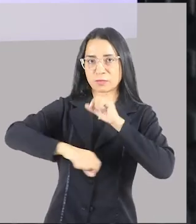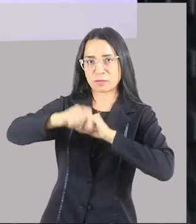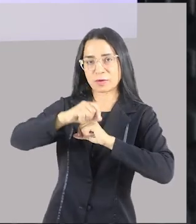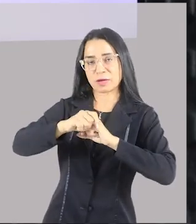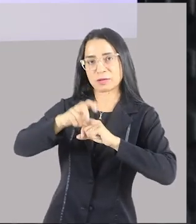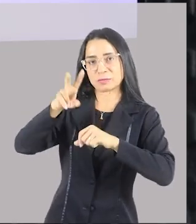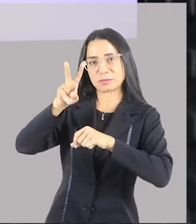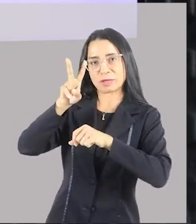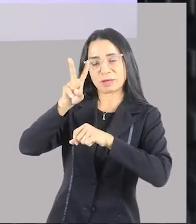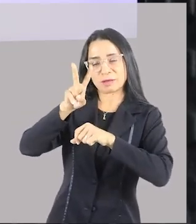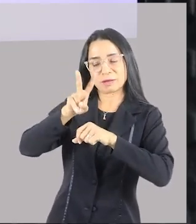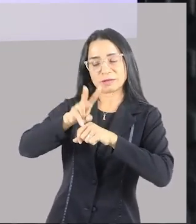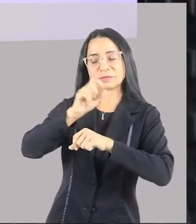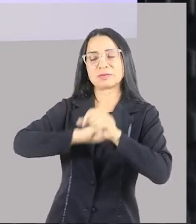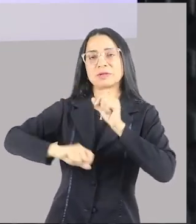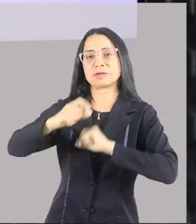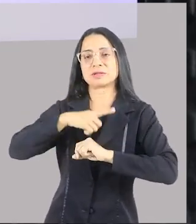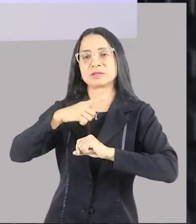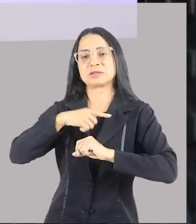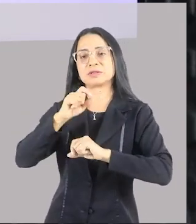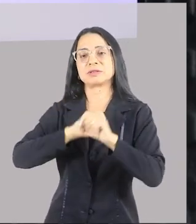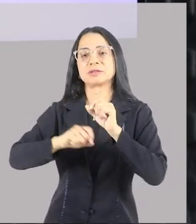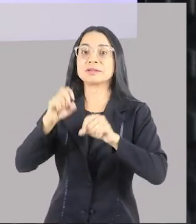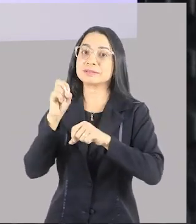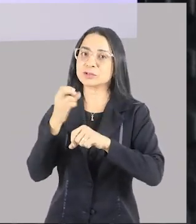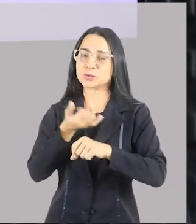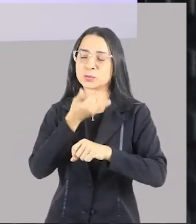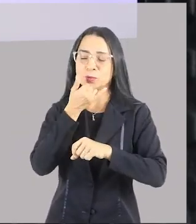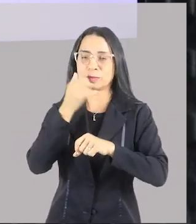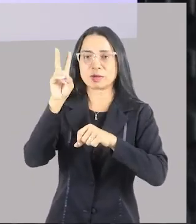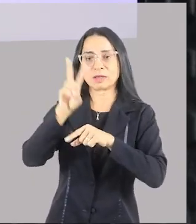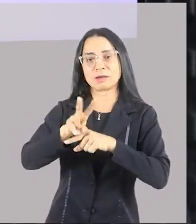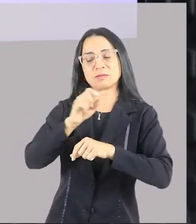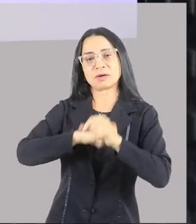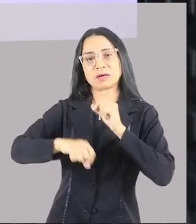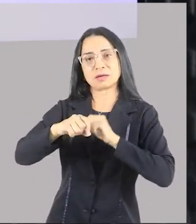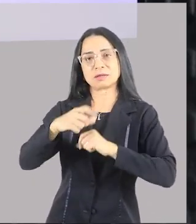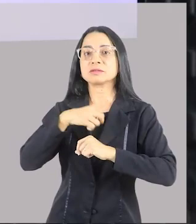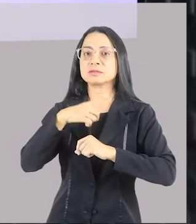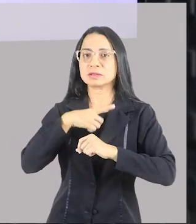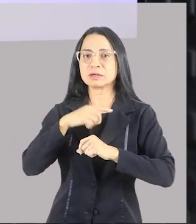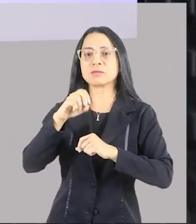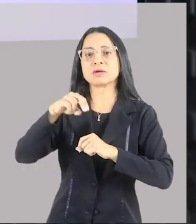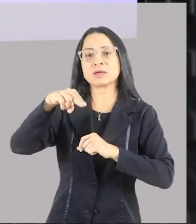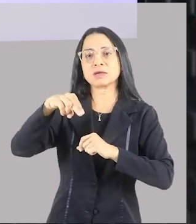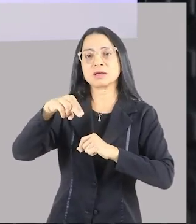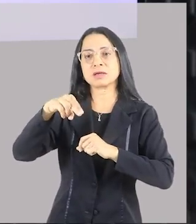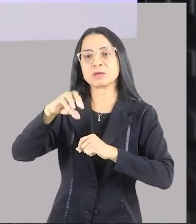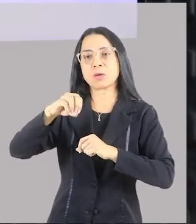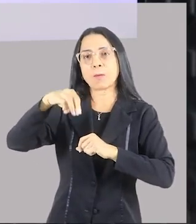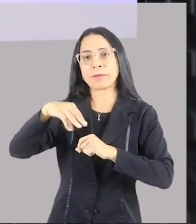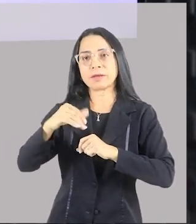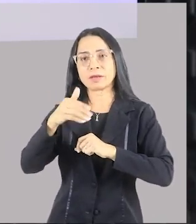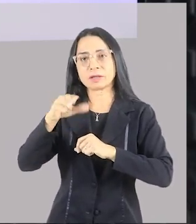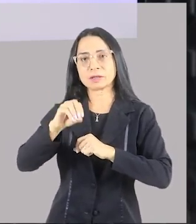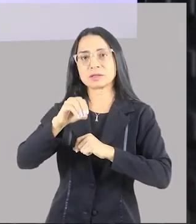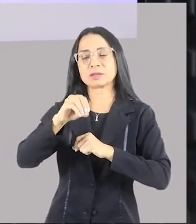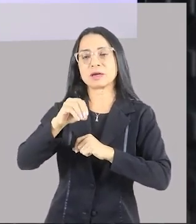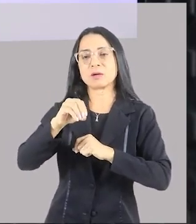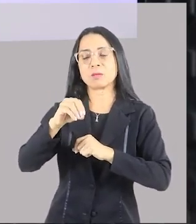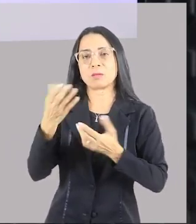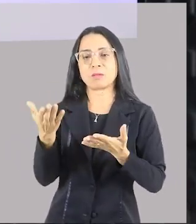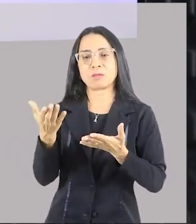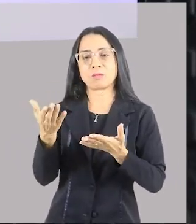vagas, terá a sua nomeação. O ato de nomeação que você receberá para assumir o cargo